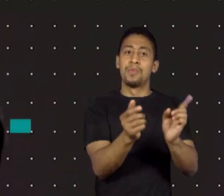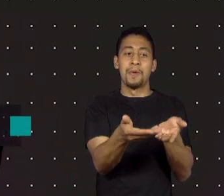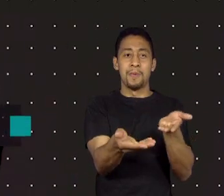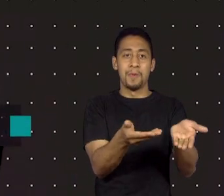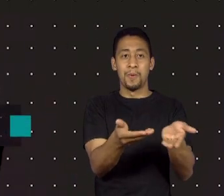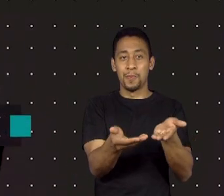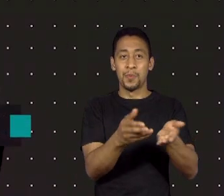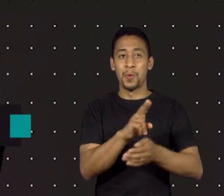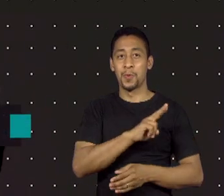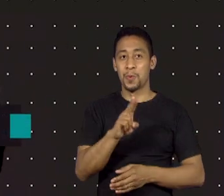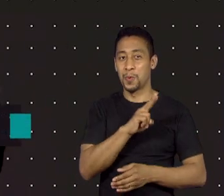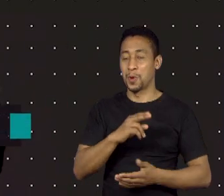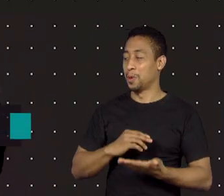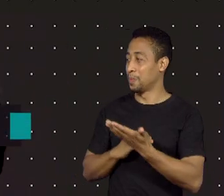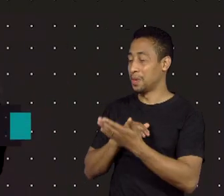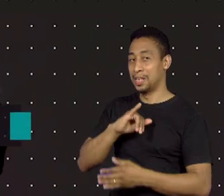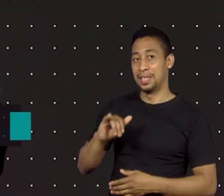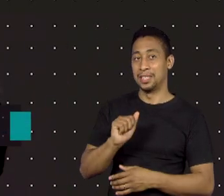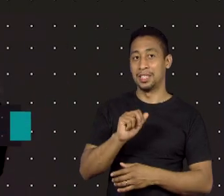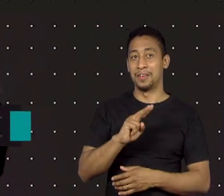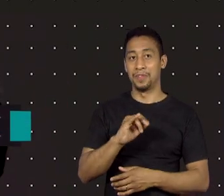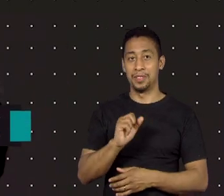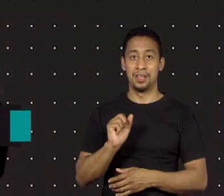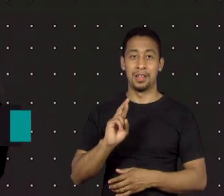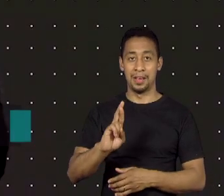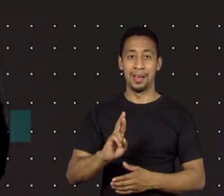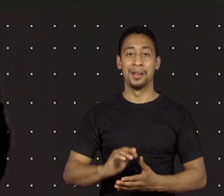Javier Villafane.